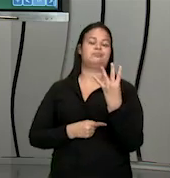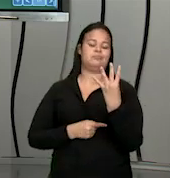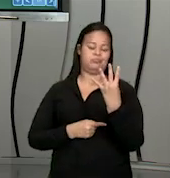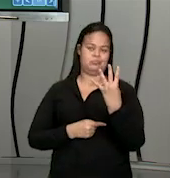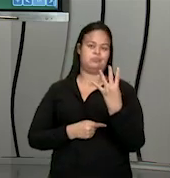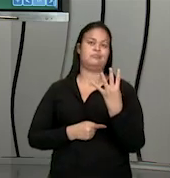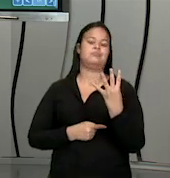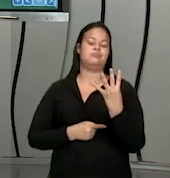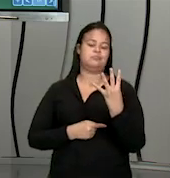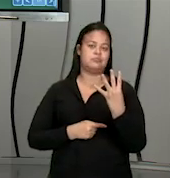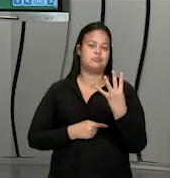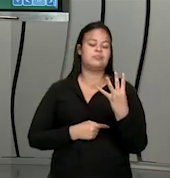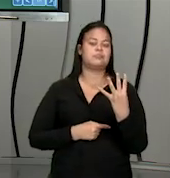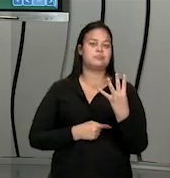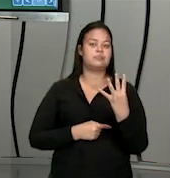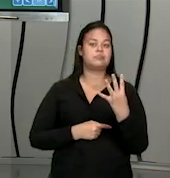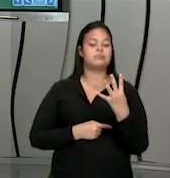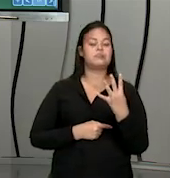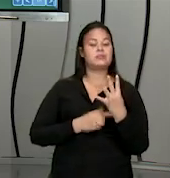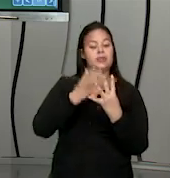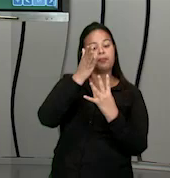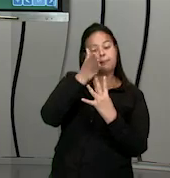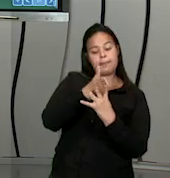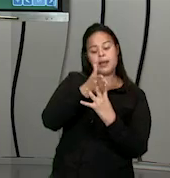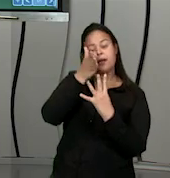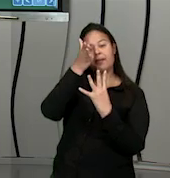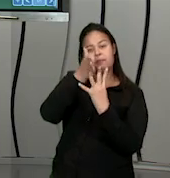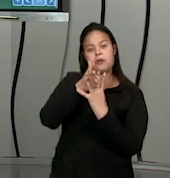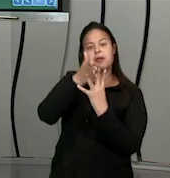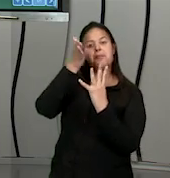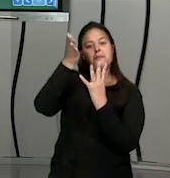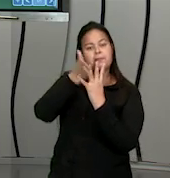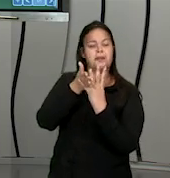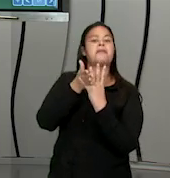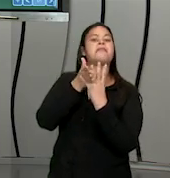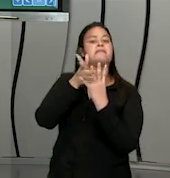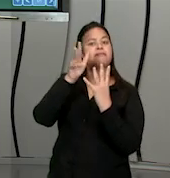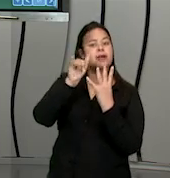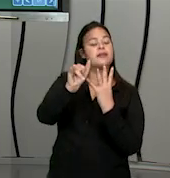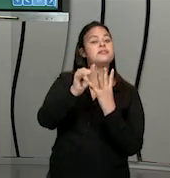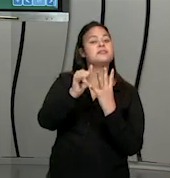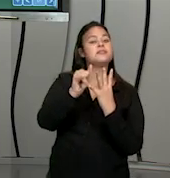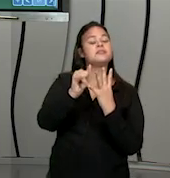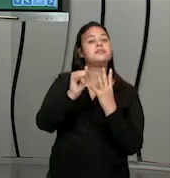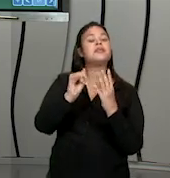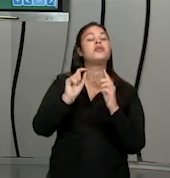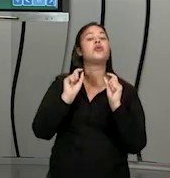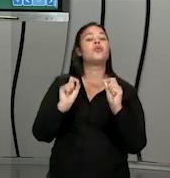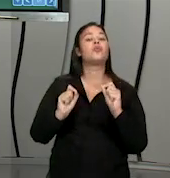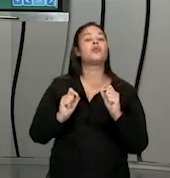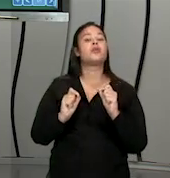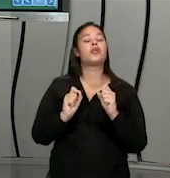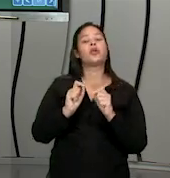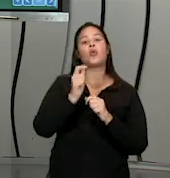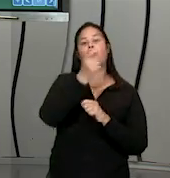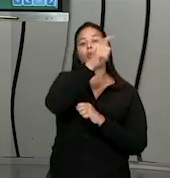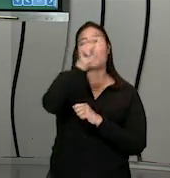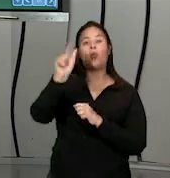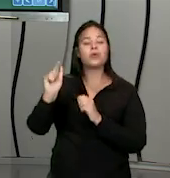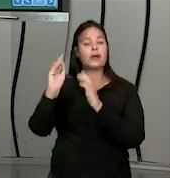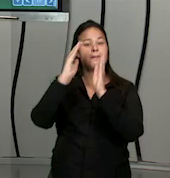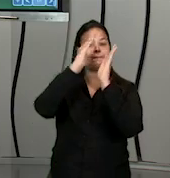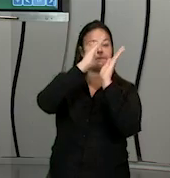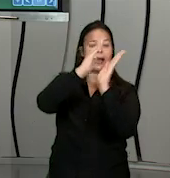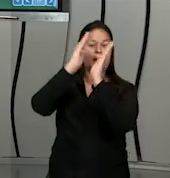quarto quadrante. Você vai dividir cada um desses quadrantes, cada uma dessas partes, em 3 outras partes da seguinte